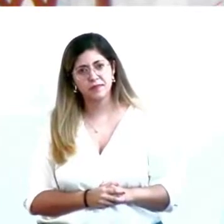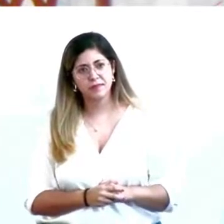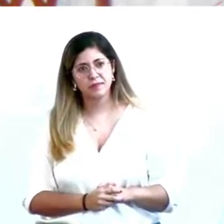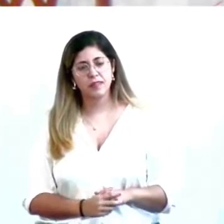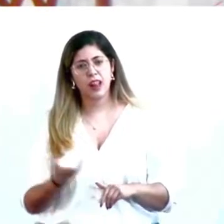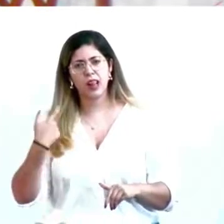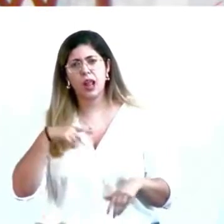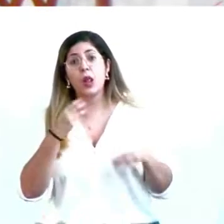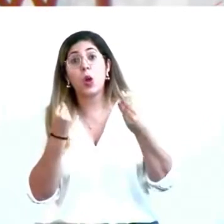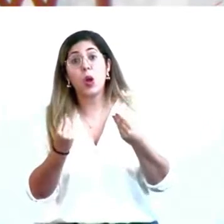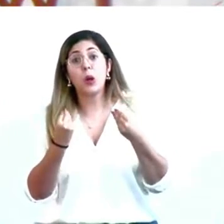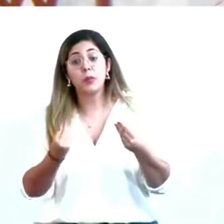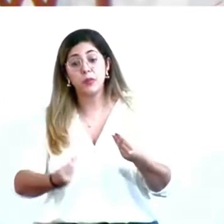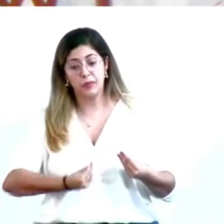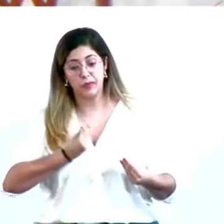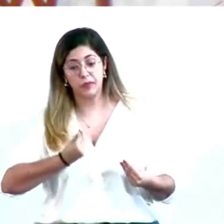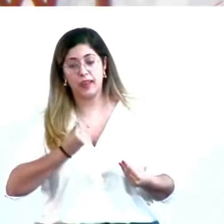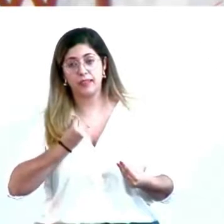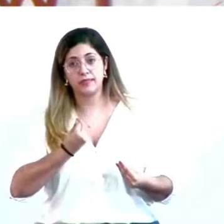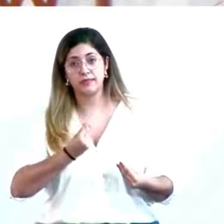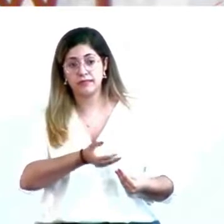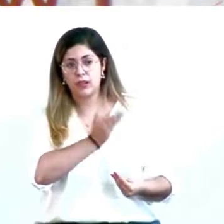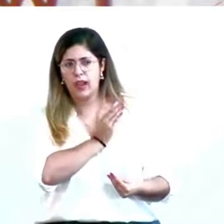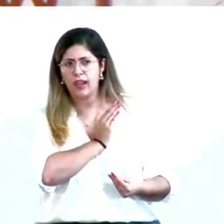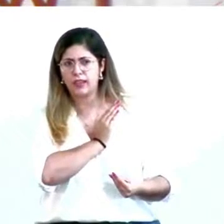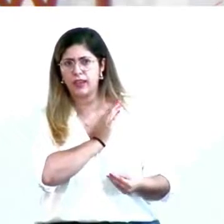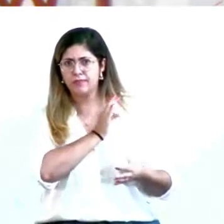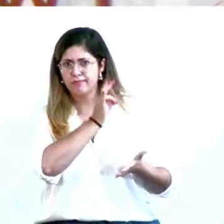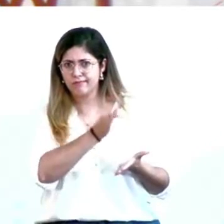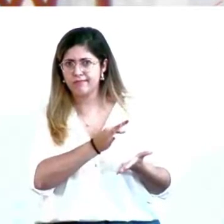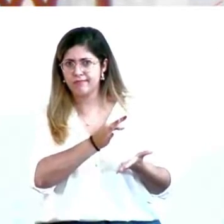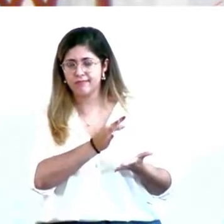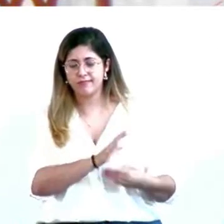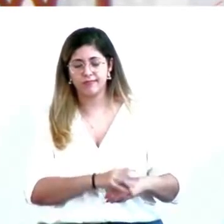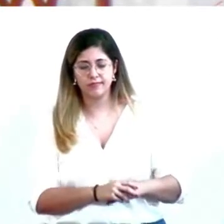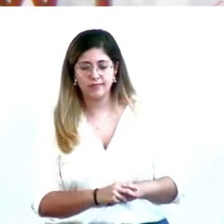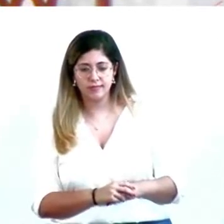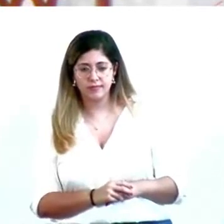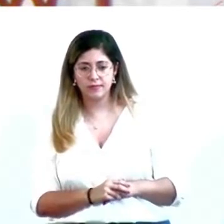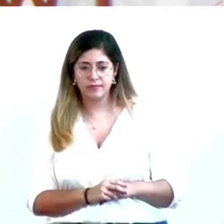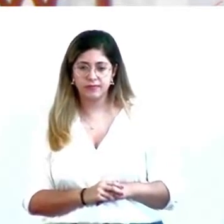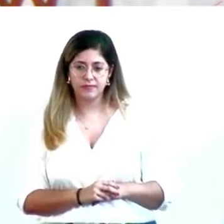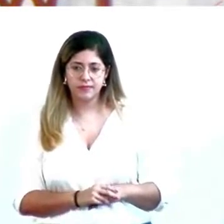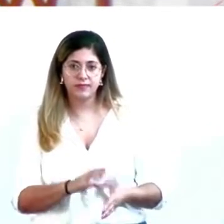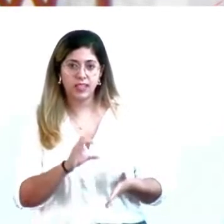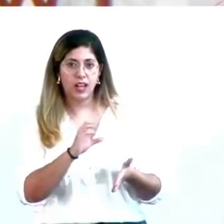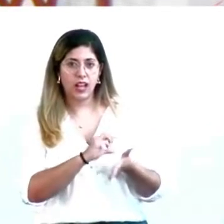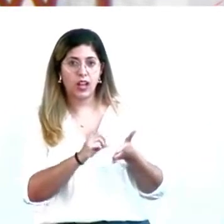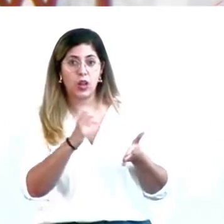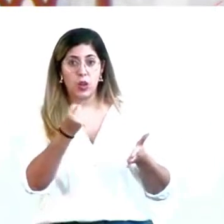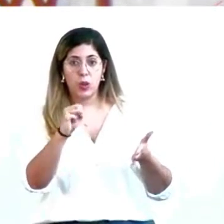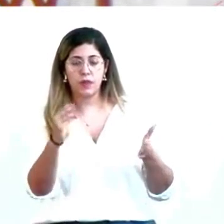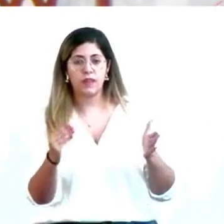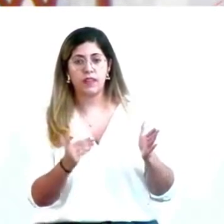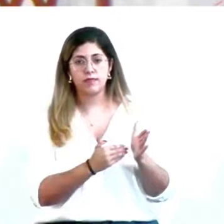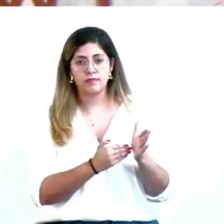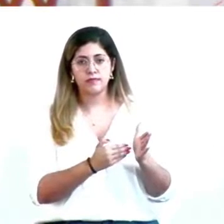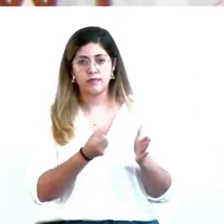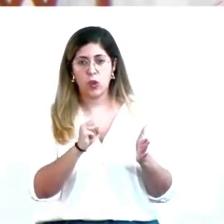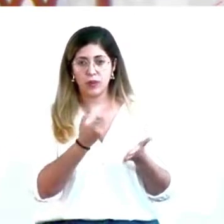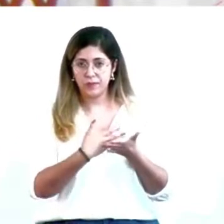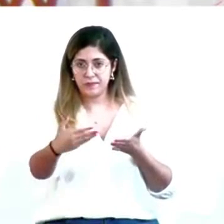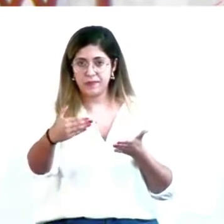ter essa realidade bem clara no nosso coração. Versos 8 em diante, mas lendo o verso